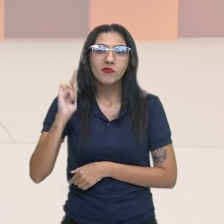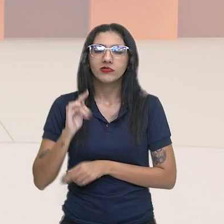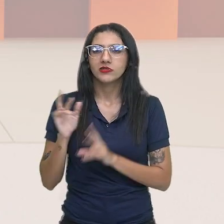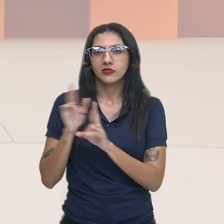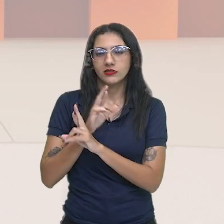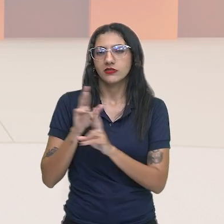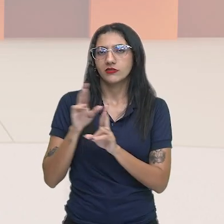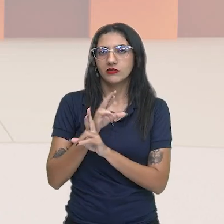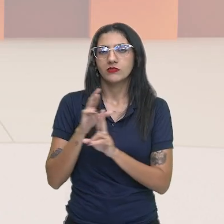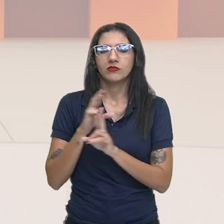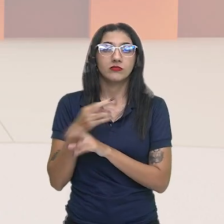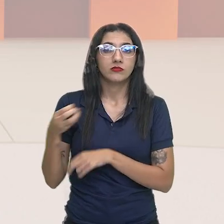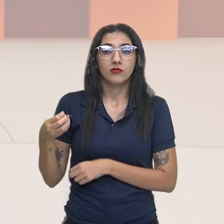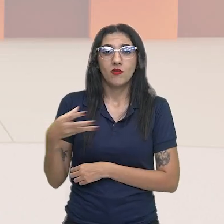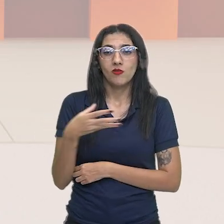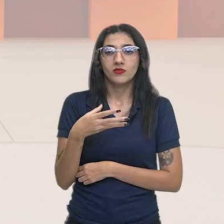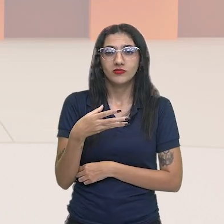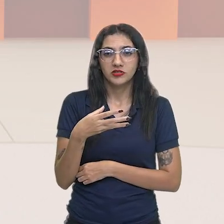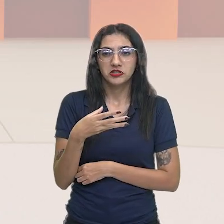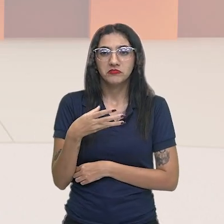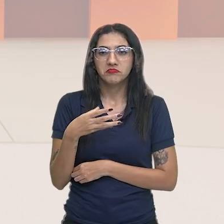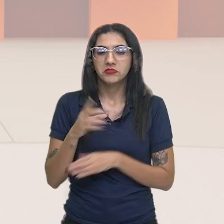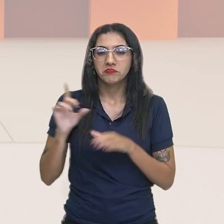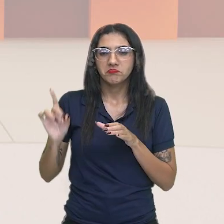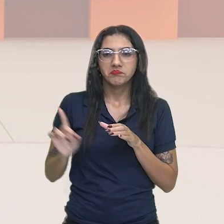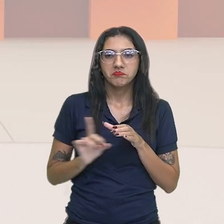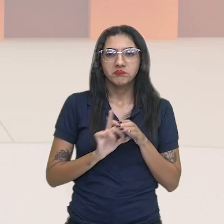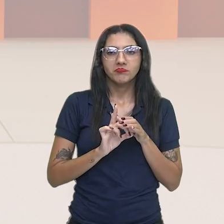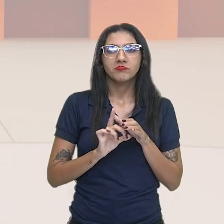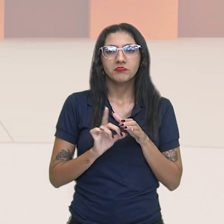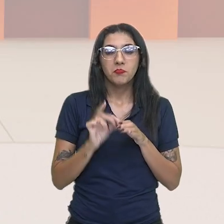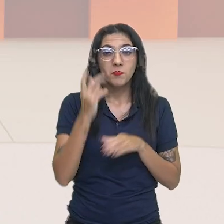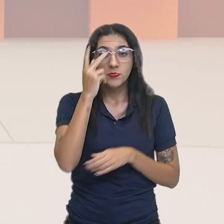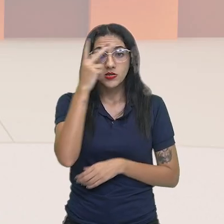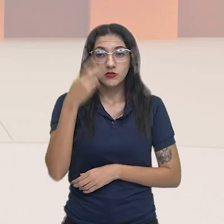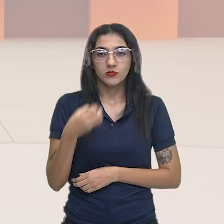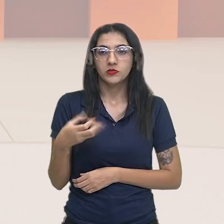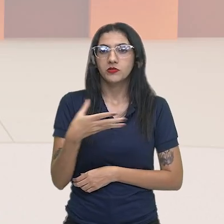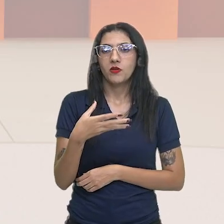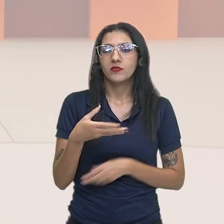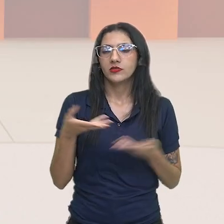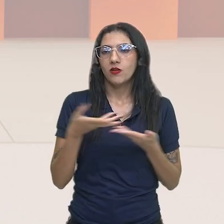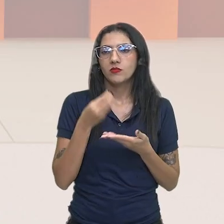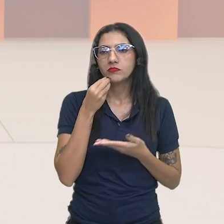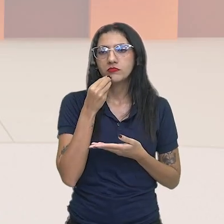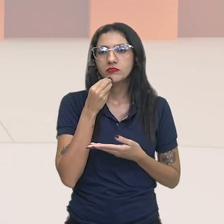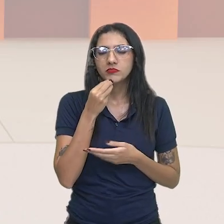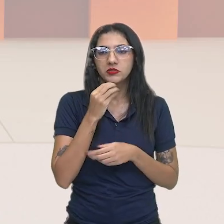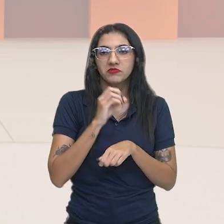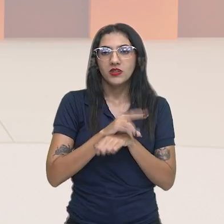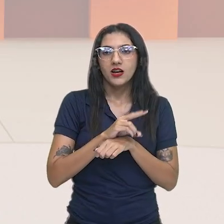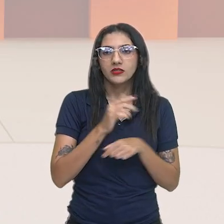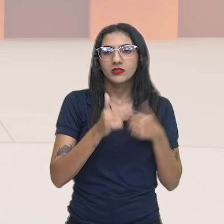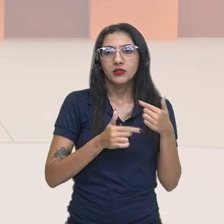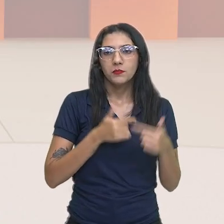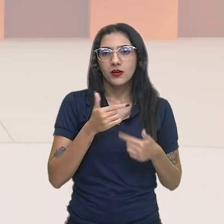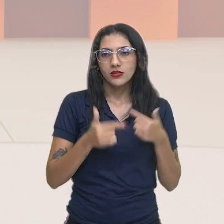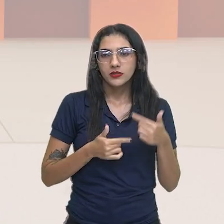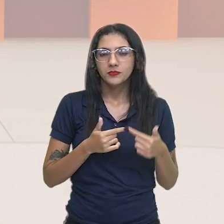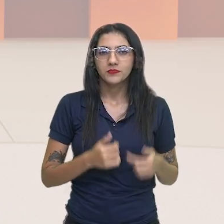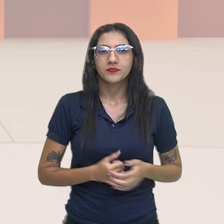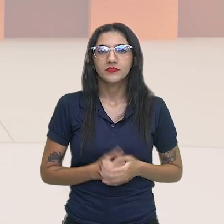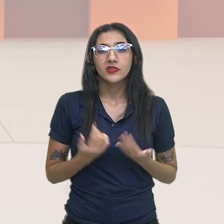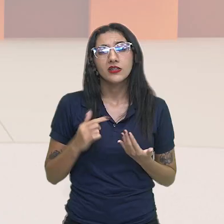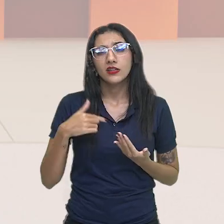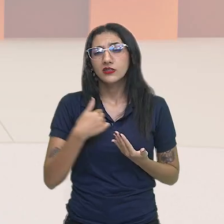de socialização, de integração, já com os colegas de trabalho. Saindo do trabalho, nós vamos viver